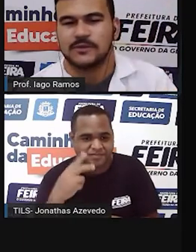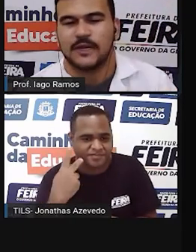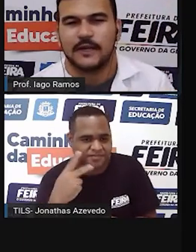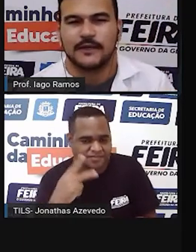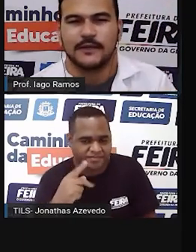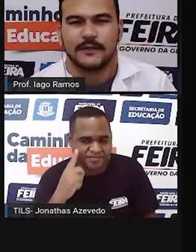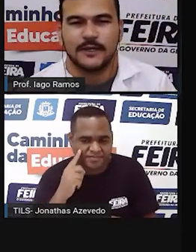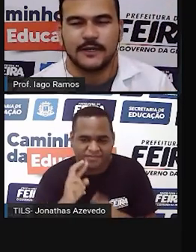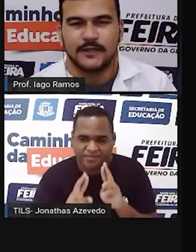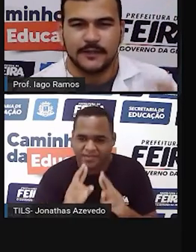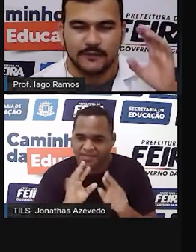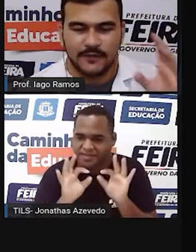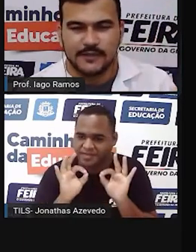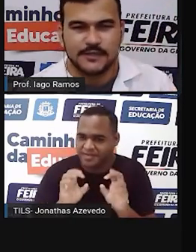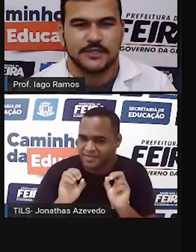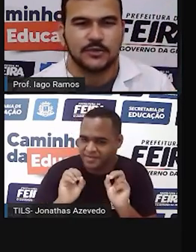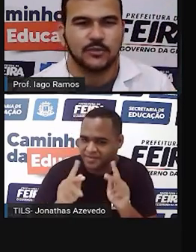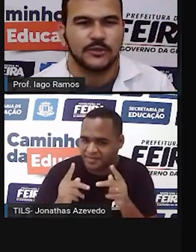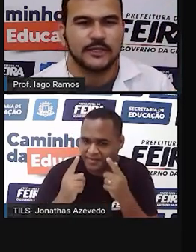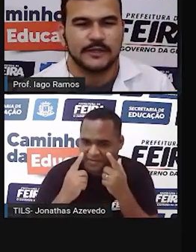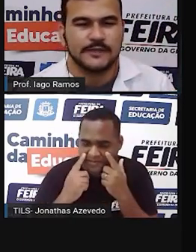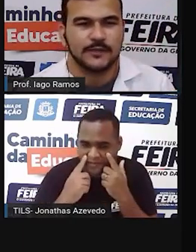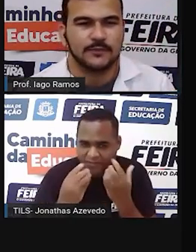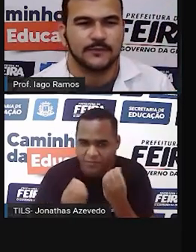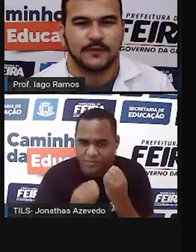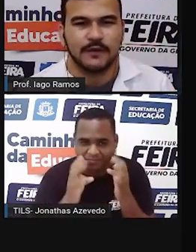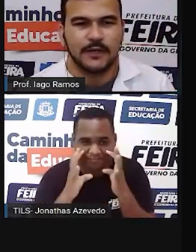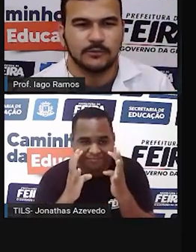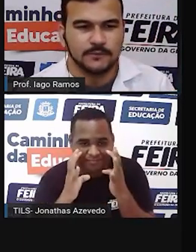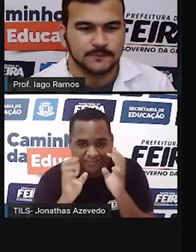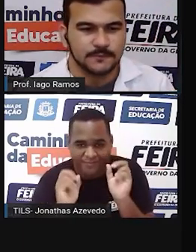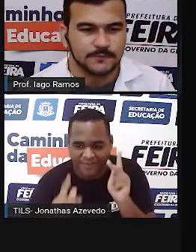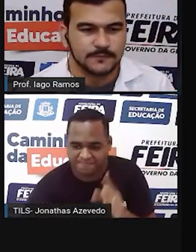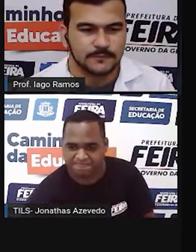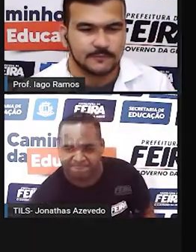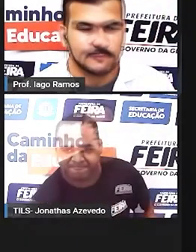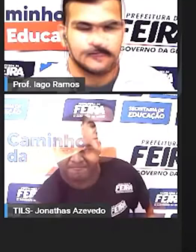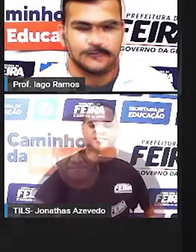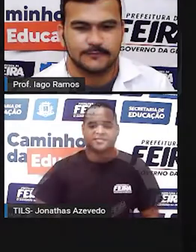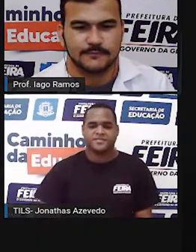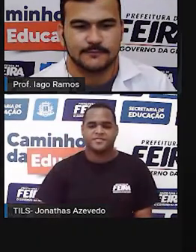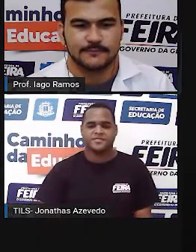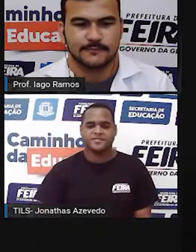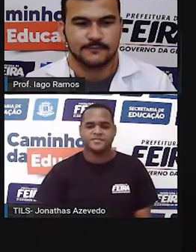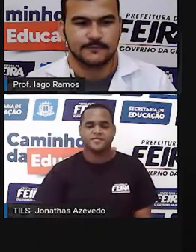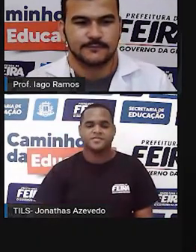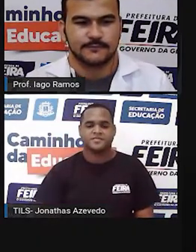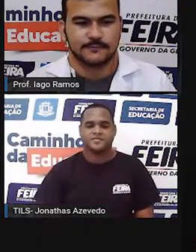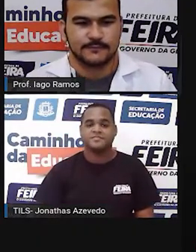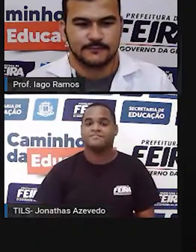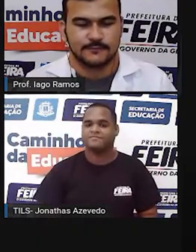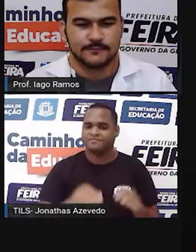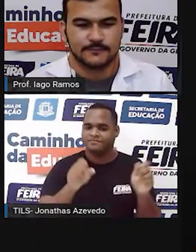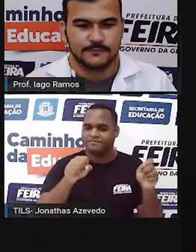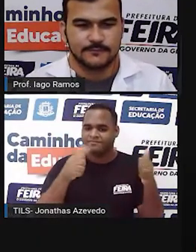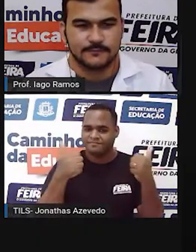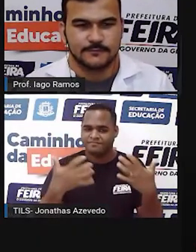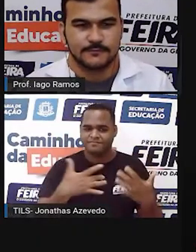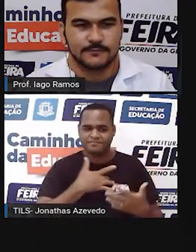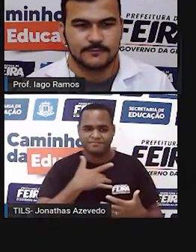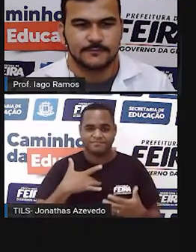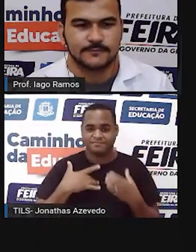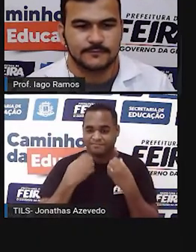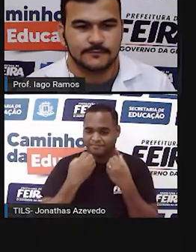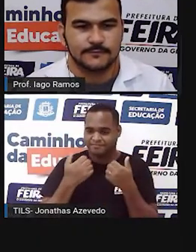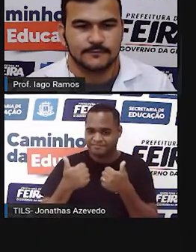vai escutar e aí vai assistir com muita atenção. Valeu? E aí, pessoal, tudo bem?